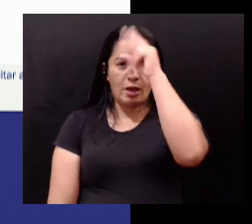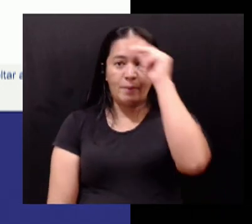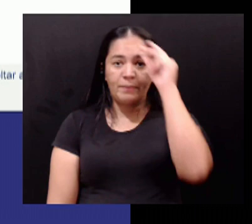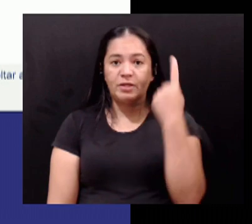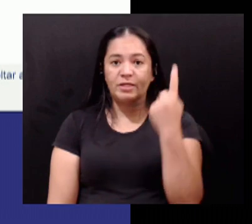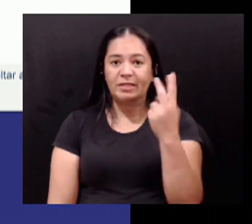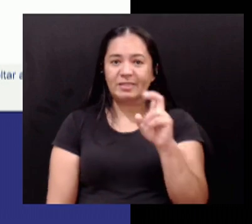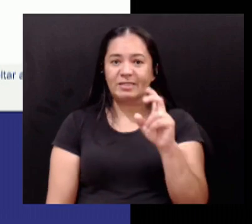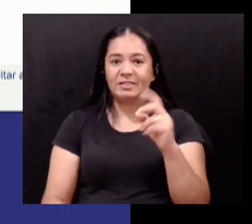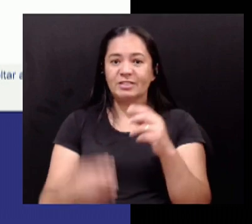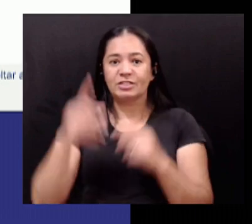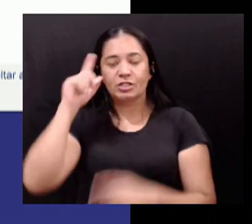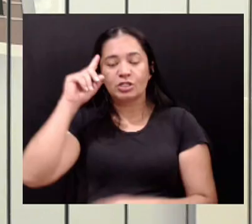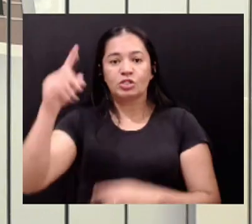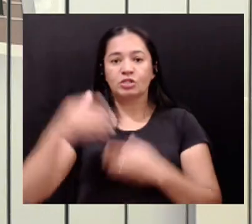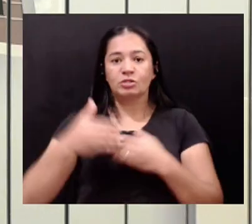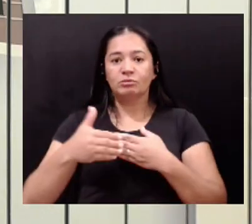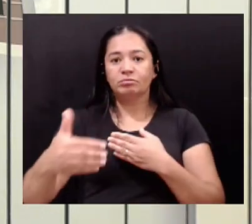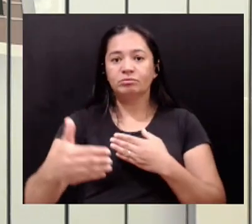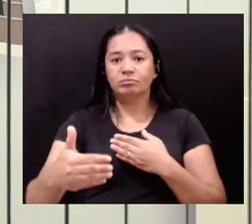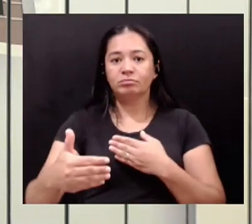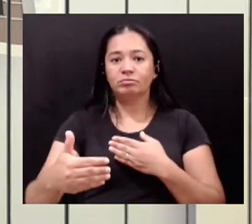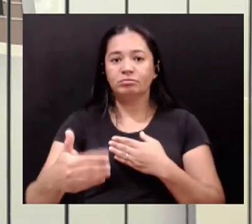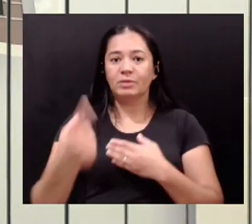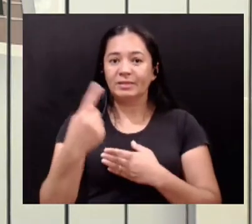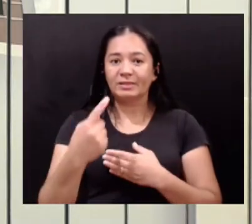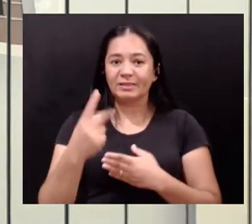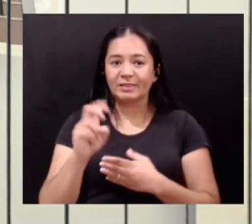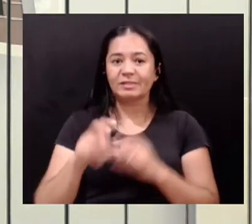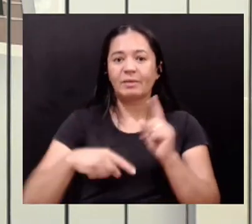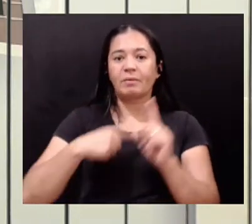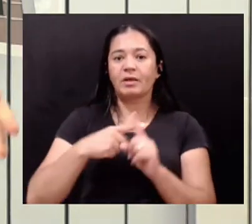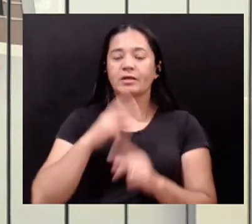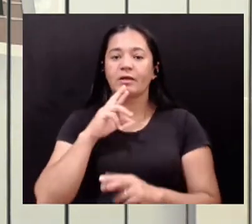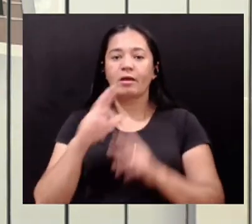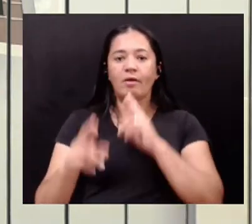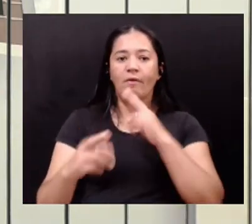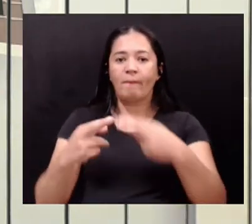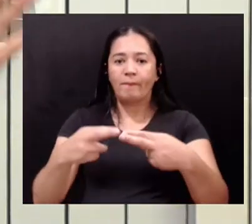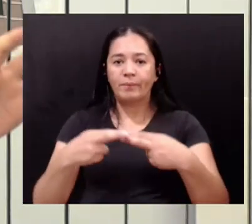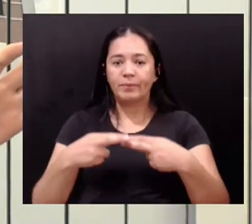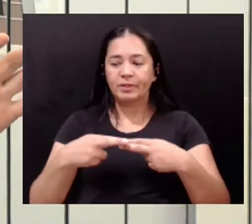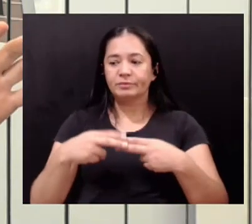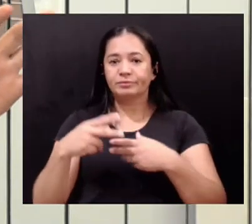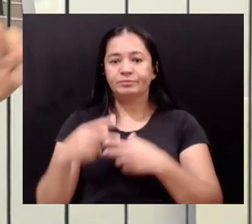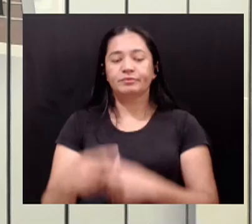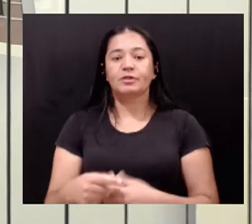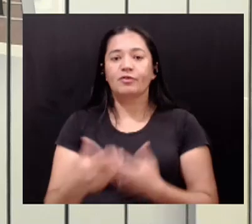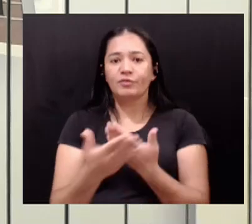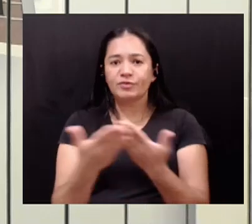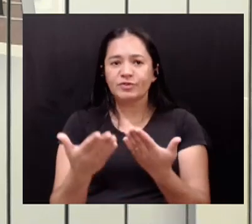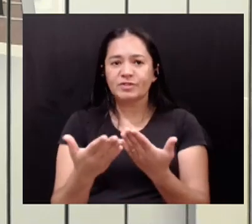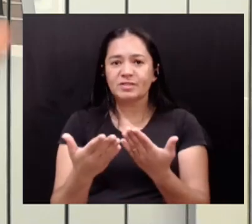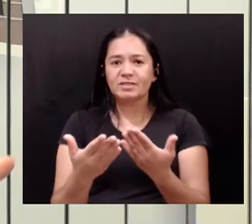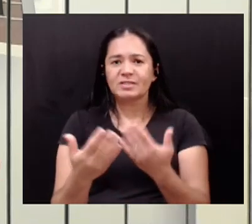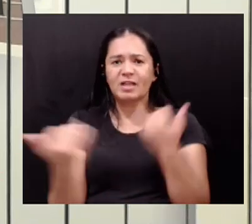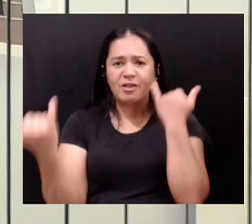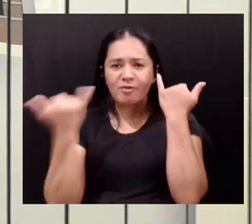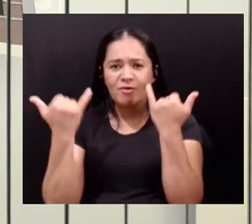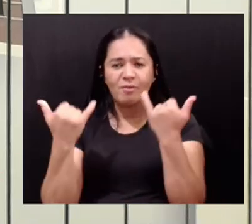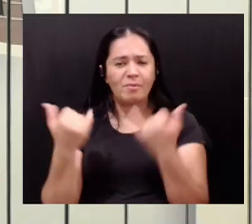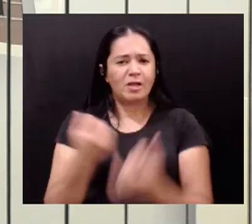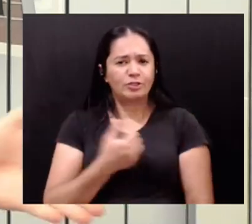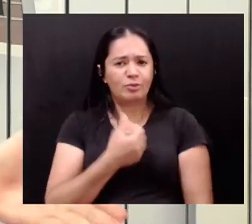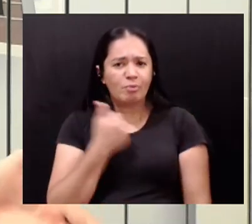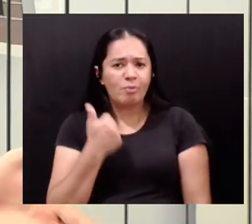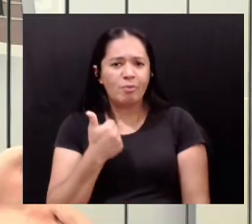prorrogáveis por mais 15 para poder responder, então, ao parlamentar. Para você ficar muito bem informado, saber todas as